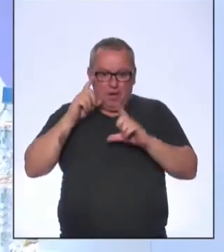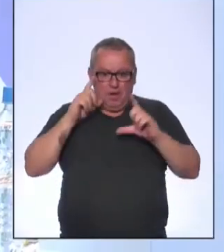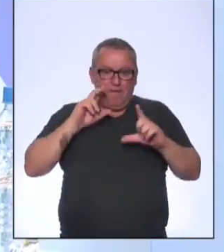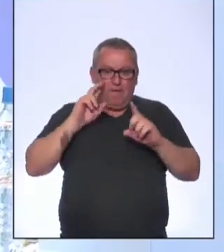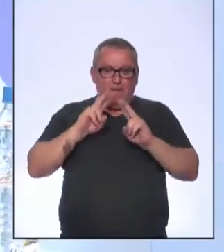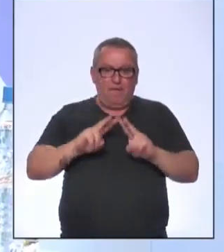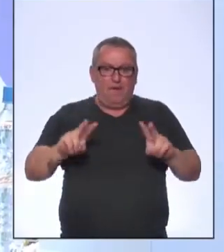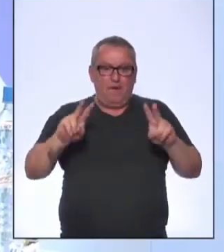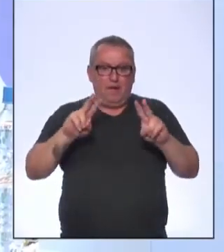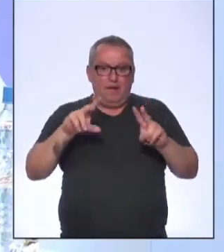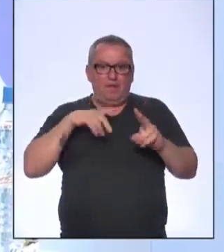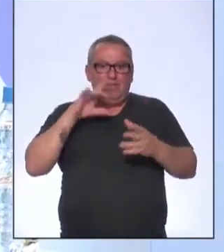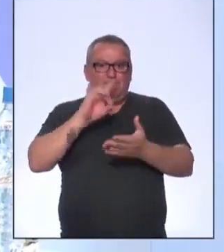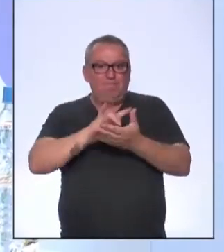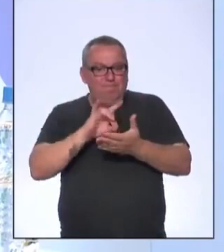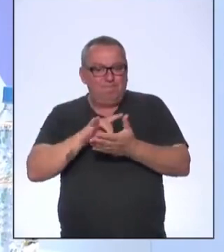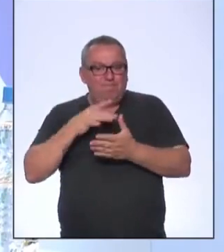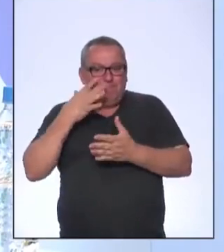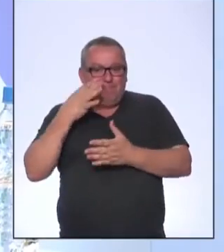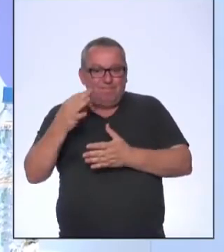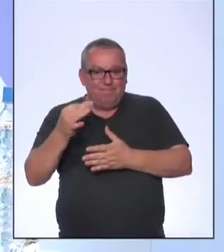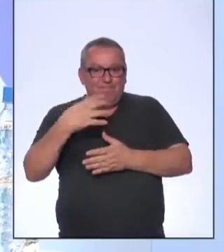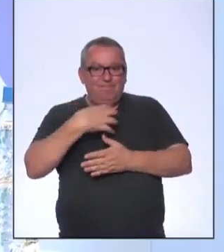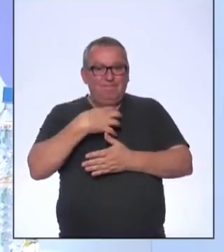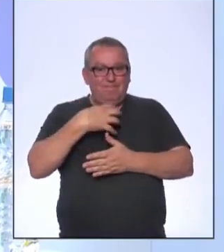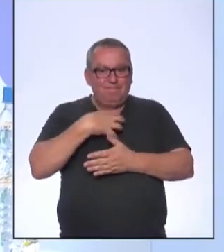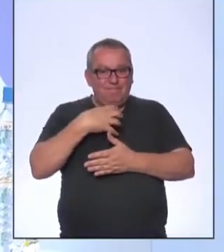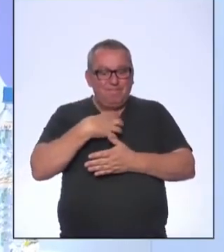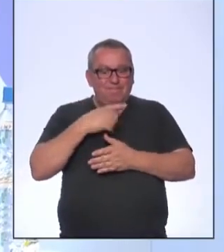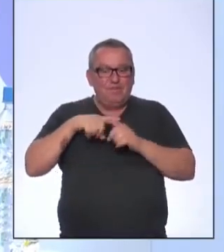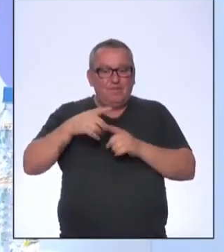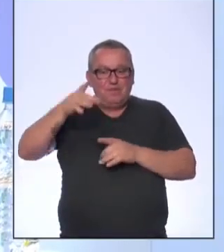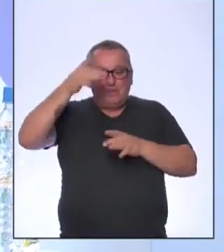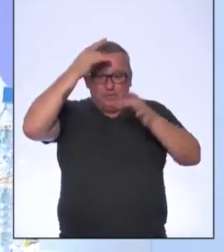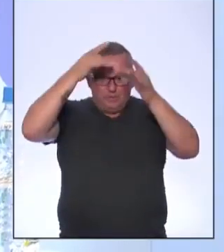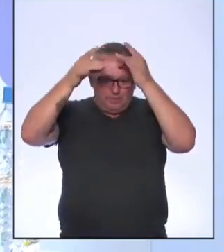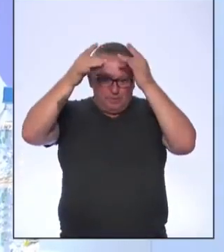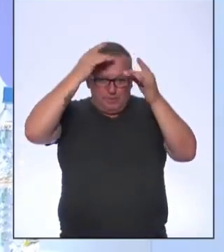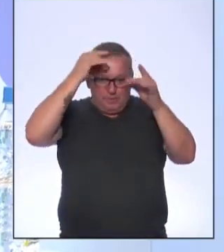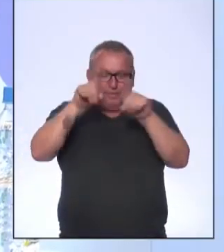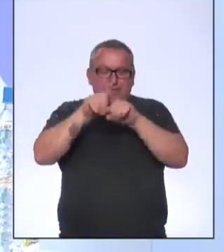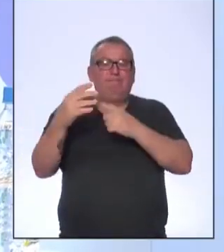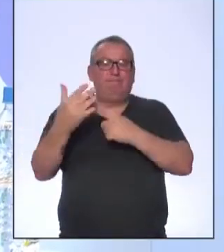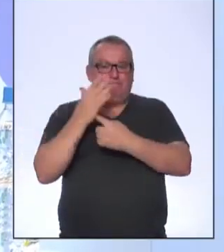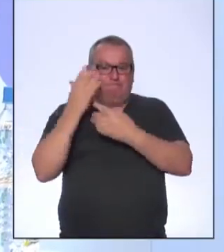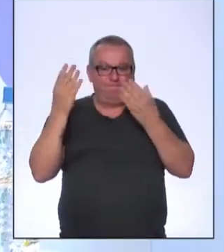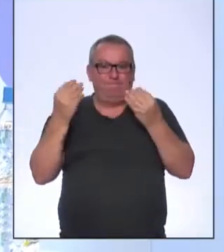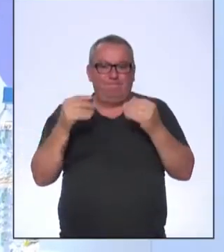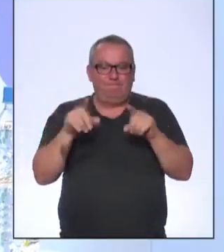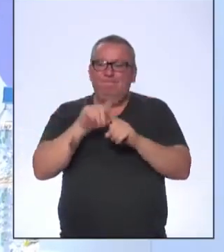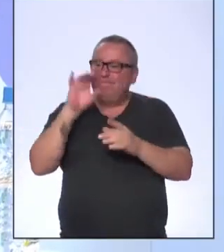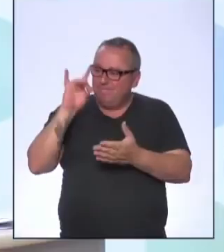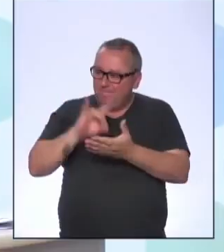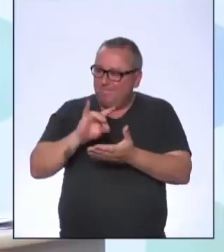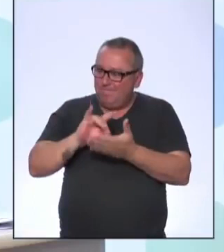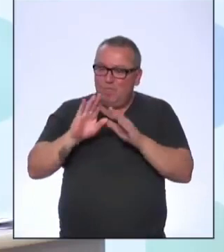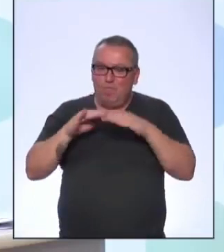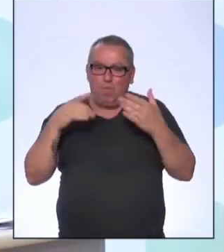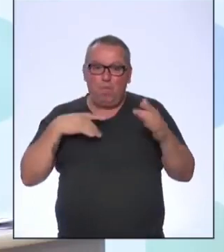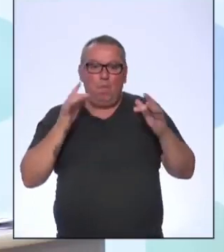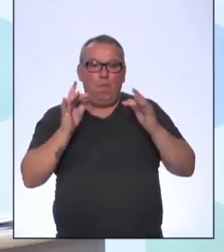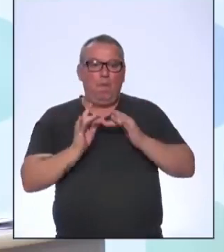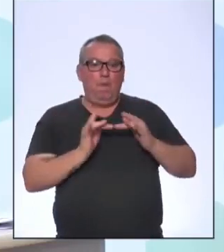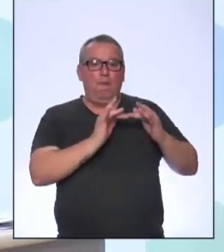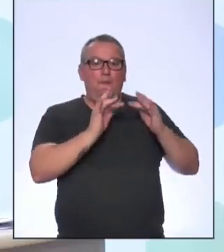visual, realmente você chama atenção. É uma forma até de memorização. Isso ajuda bastante. Verdade, quando a gente entra em contato